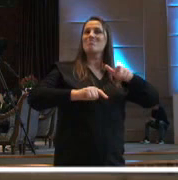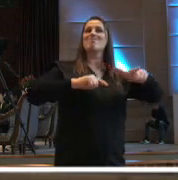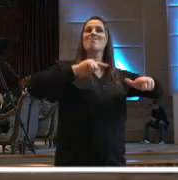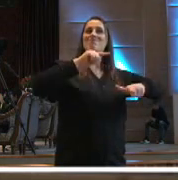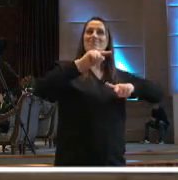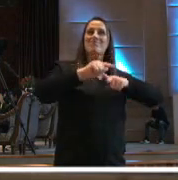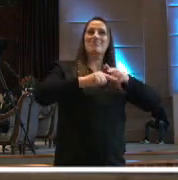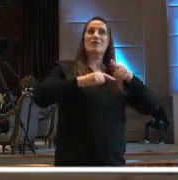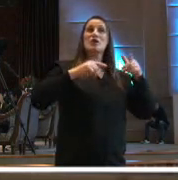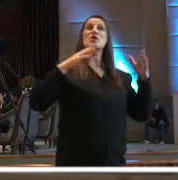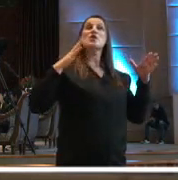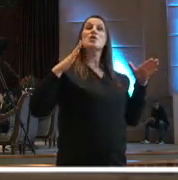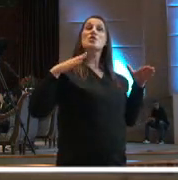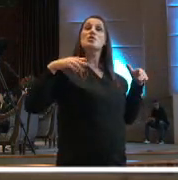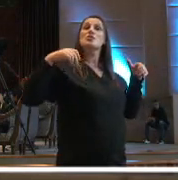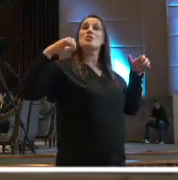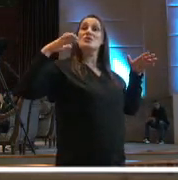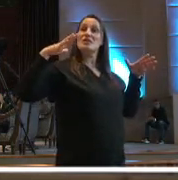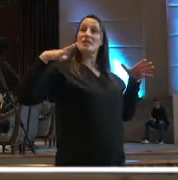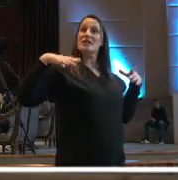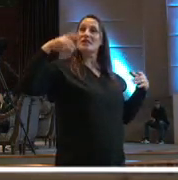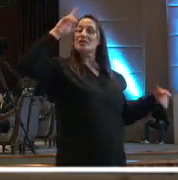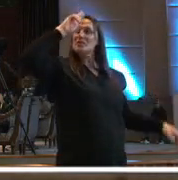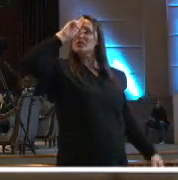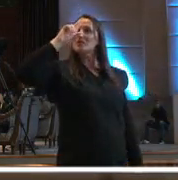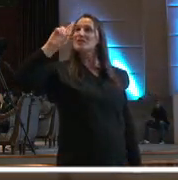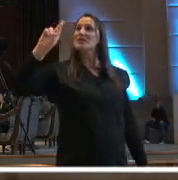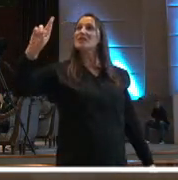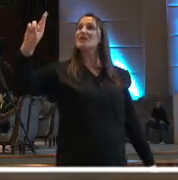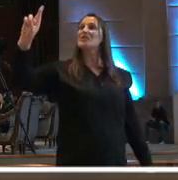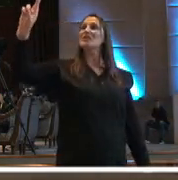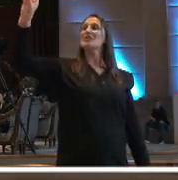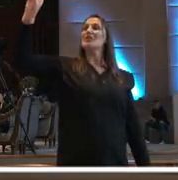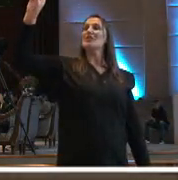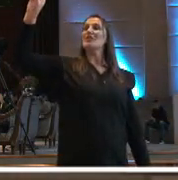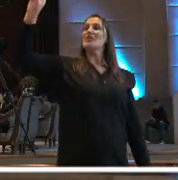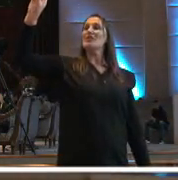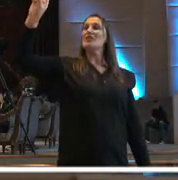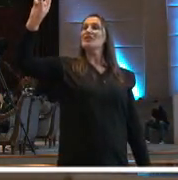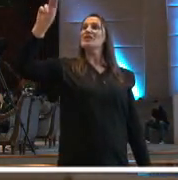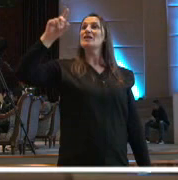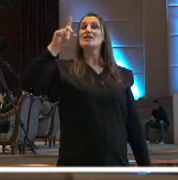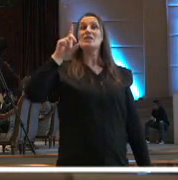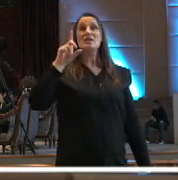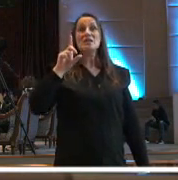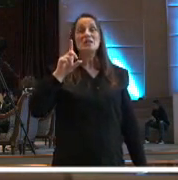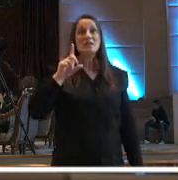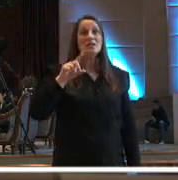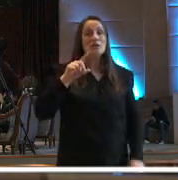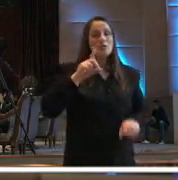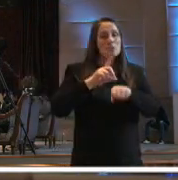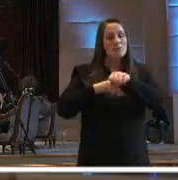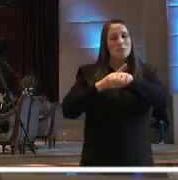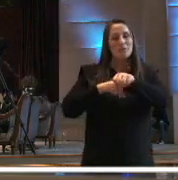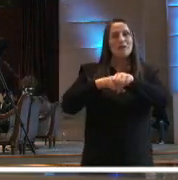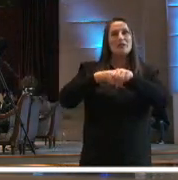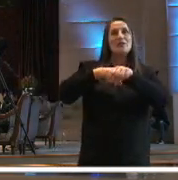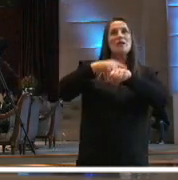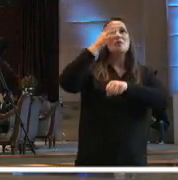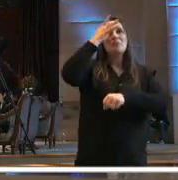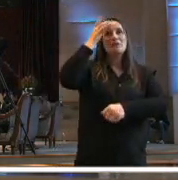E os anjos do Senhor, eles são movidos, acionados, quando os servos do